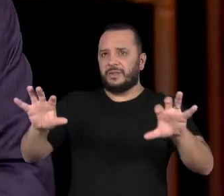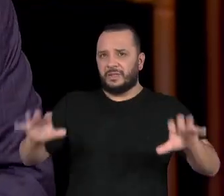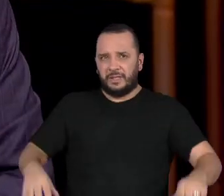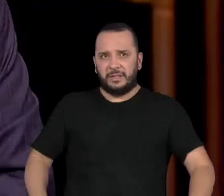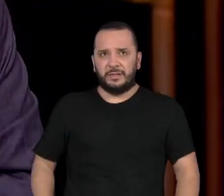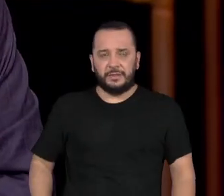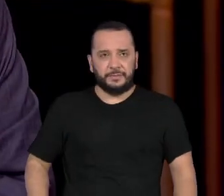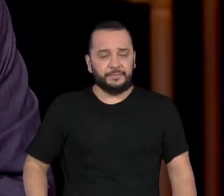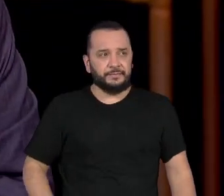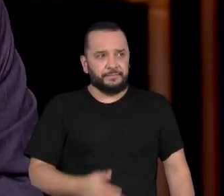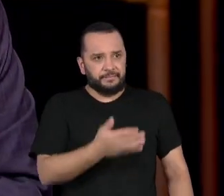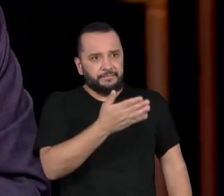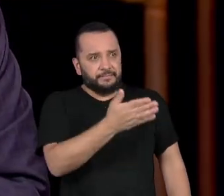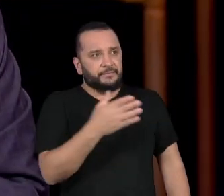o Luiza no